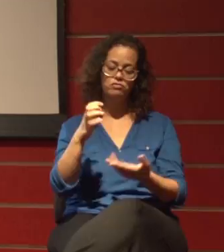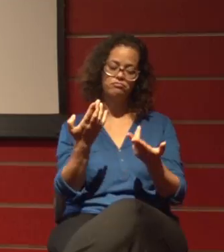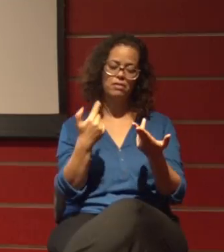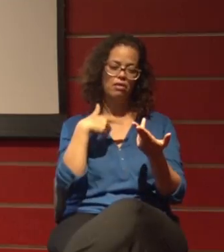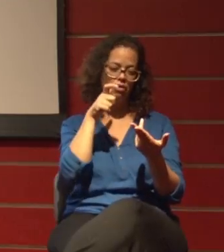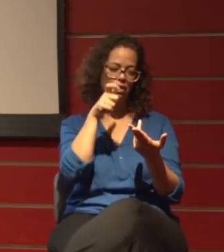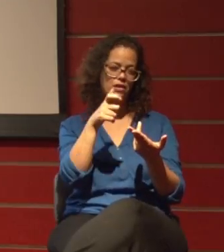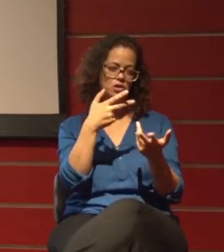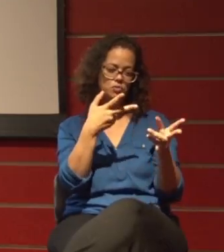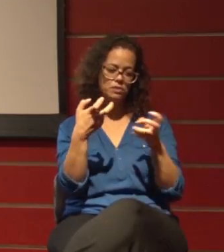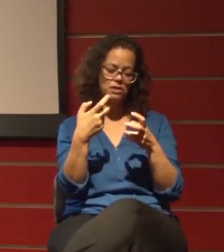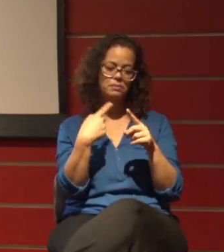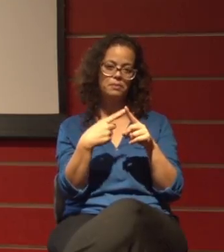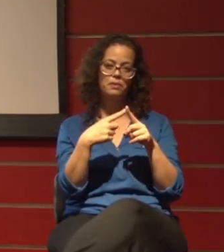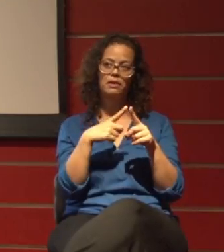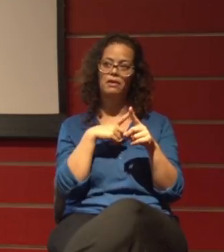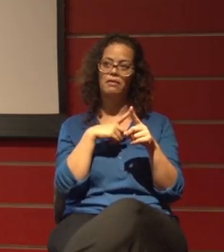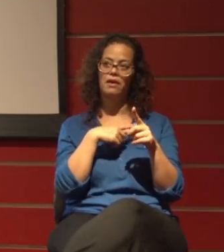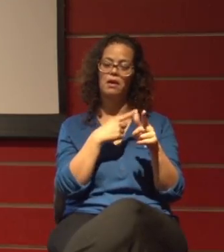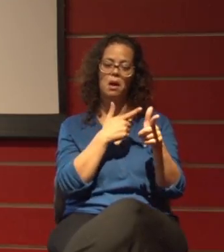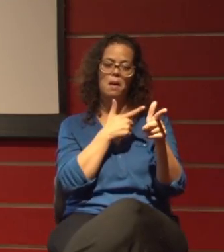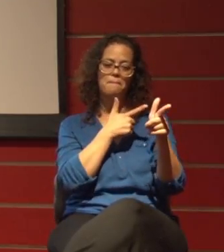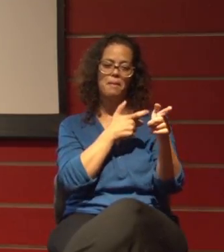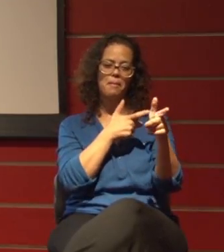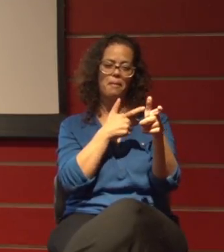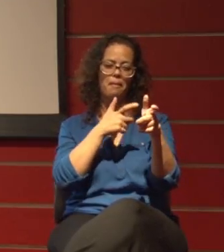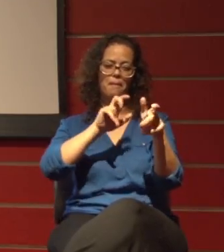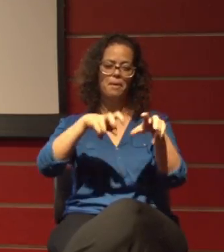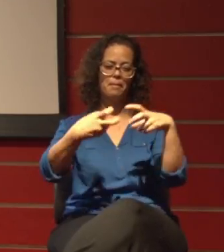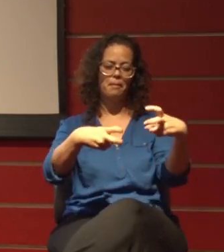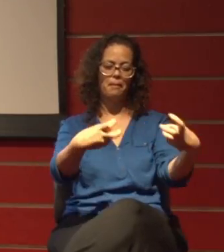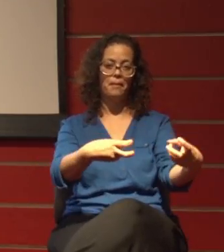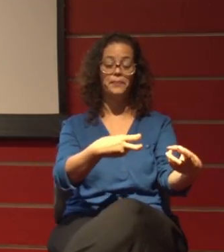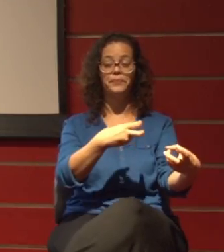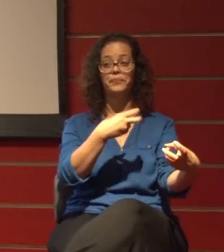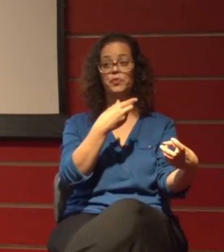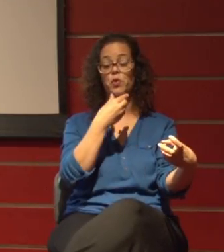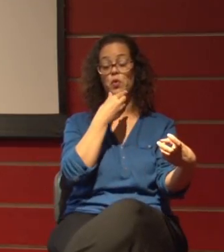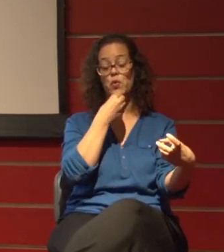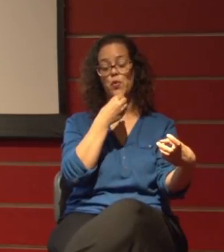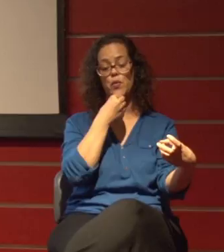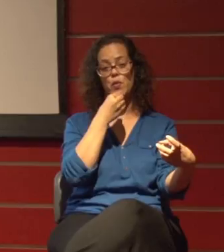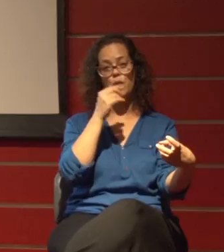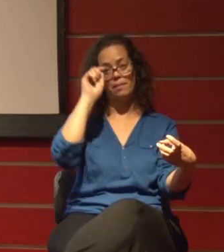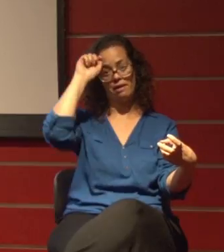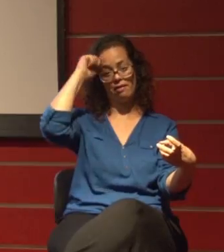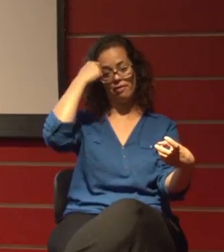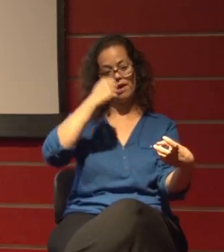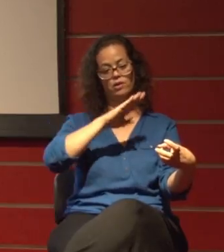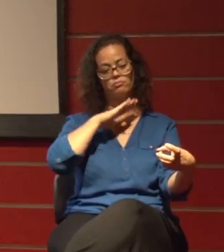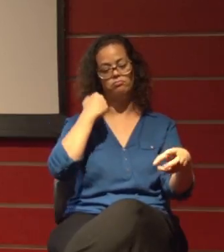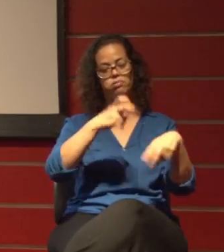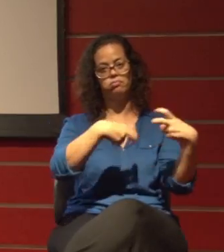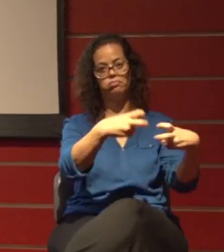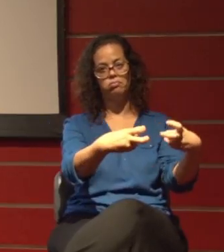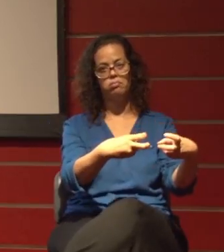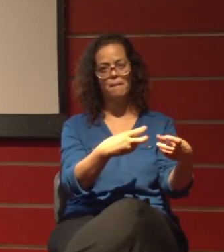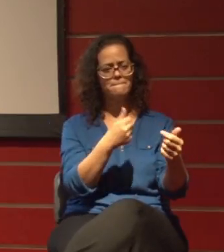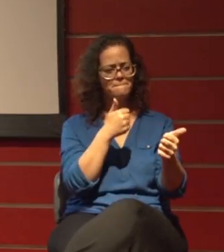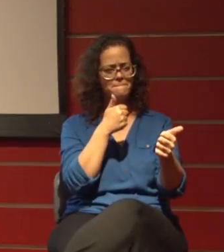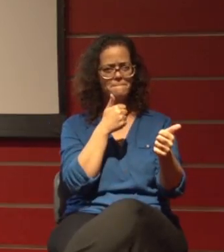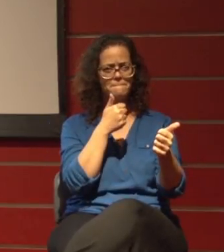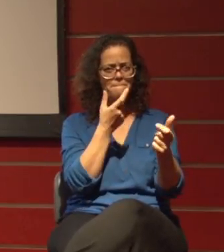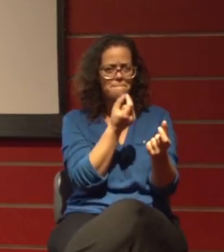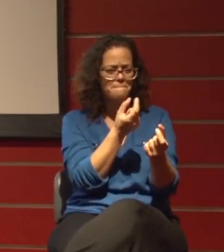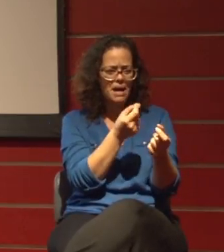eh esse alto número de assassinatos de pessoas negras a bala de Fogo e a pouca distância e daí eles vêm com